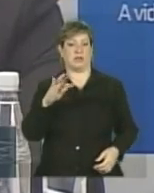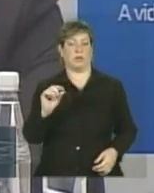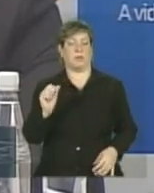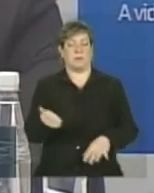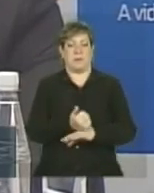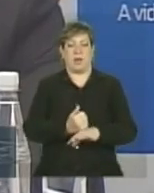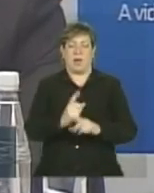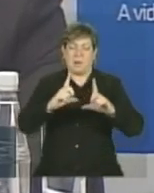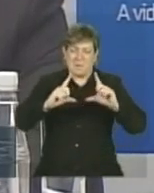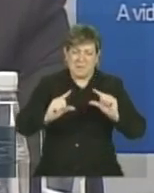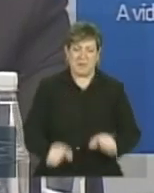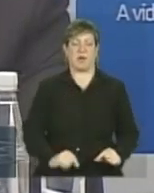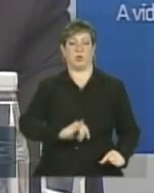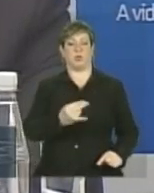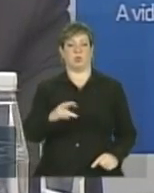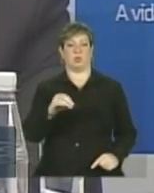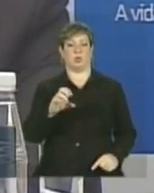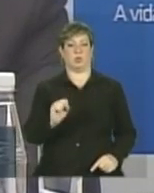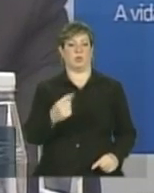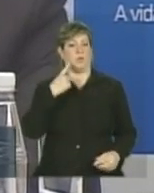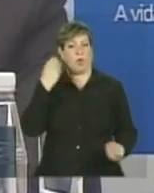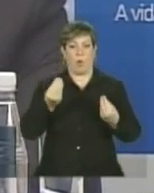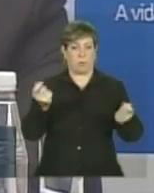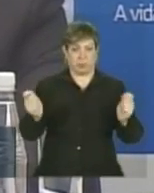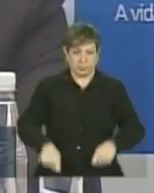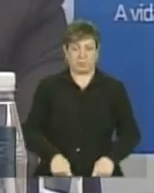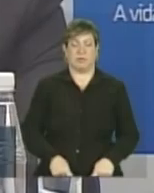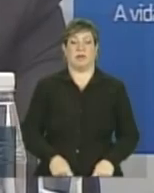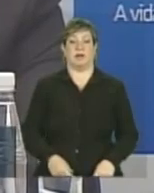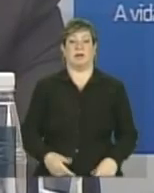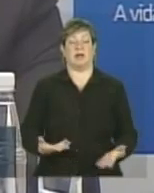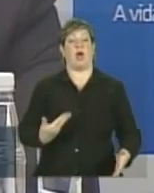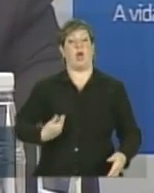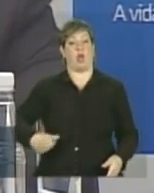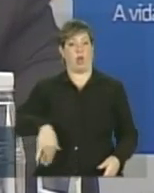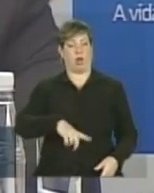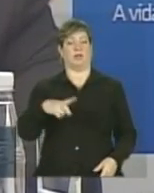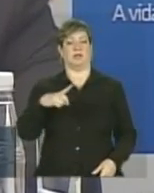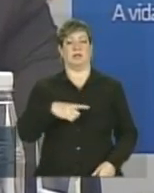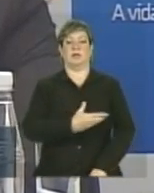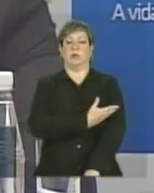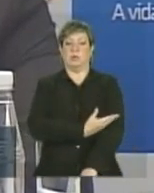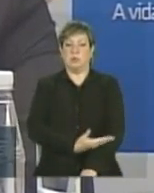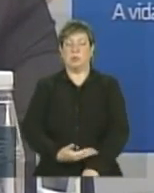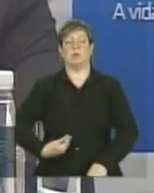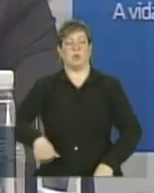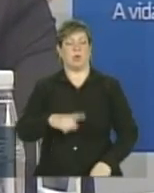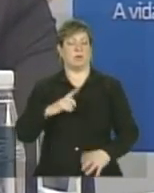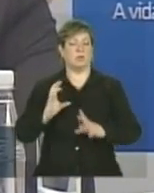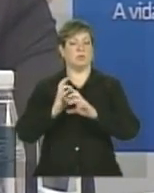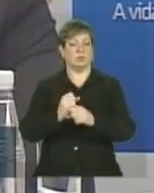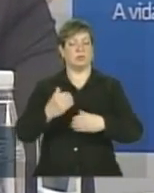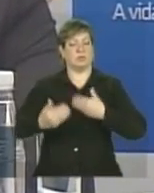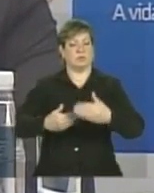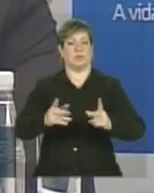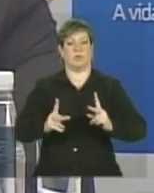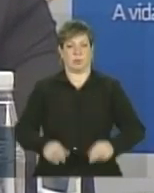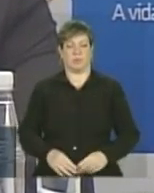do possível, o menor juro do mercado. Então, portanto, nós estamos sendo coerentes com a nossa tradição. E a